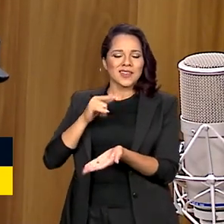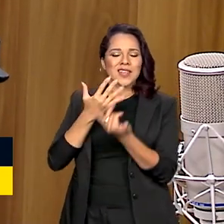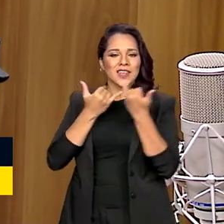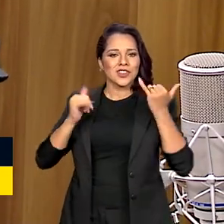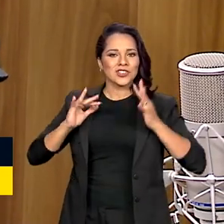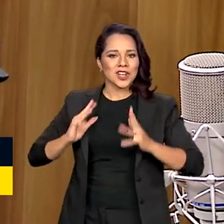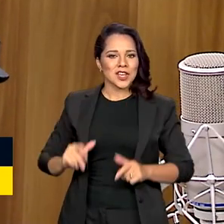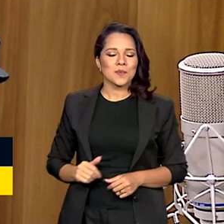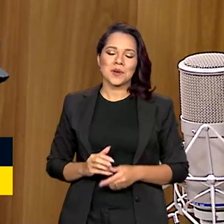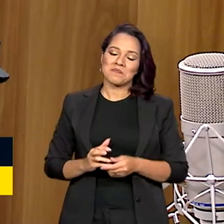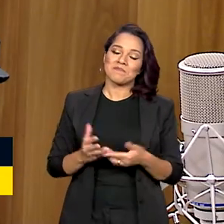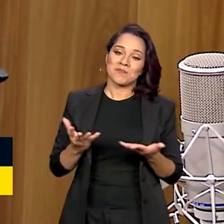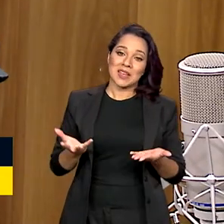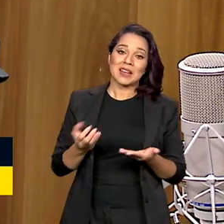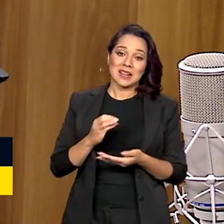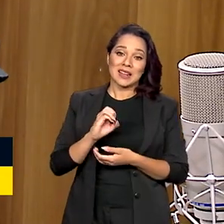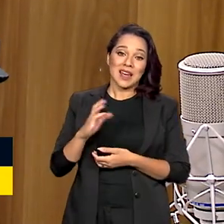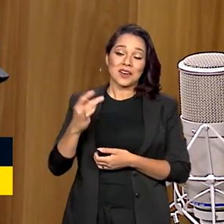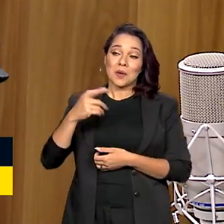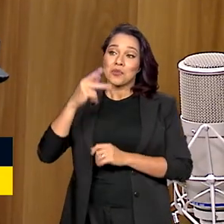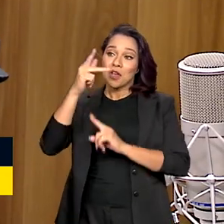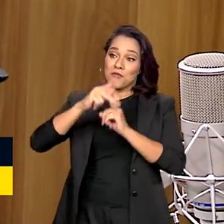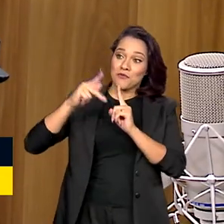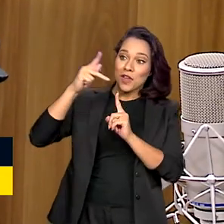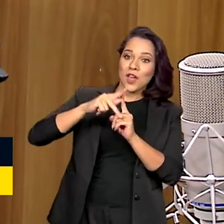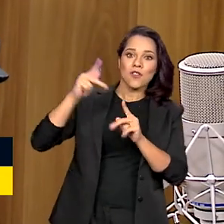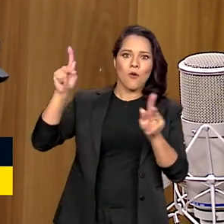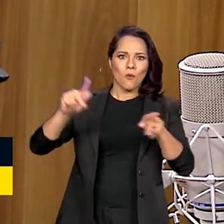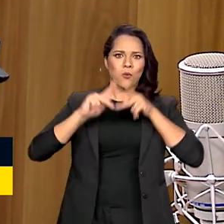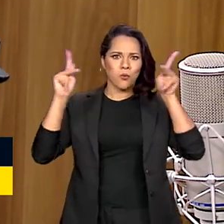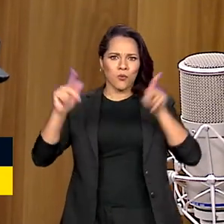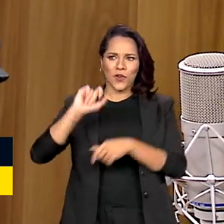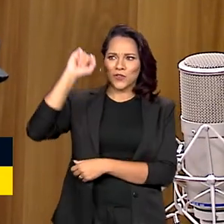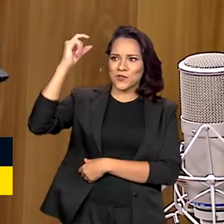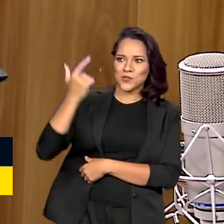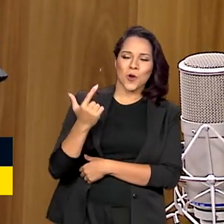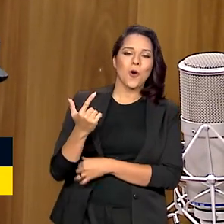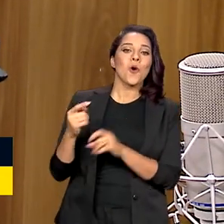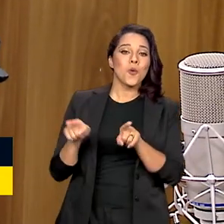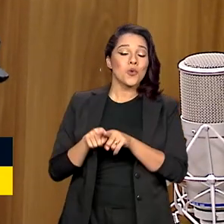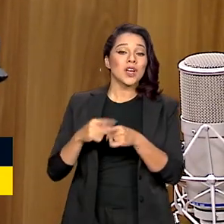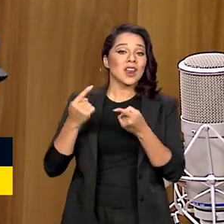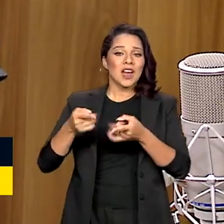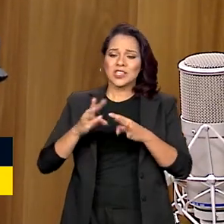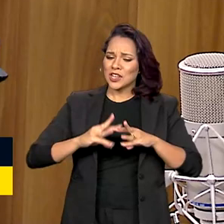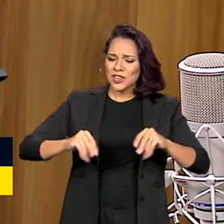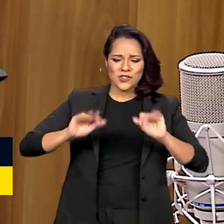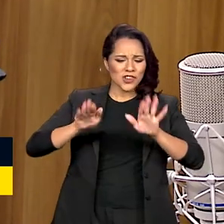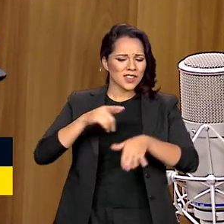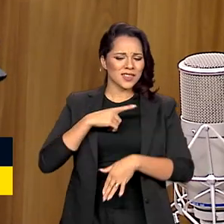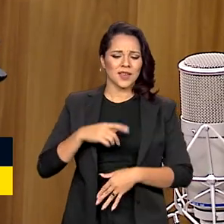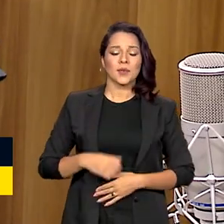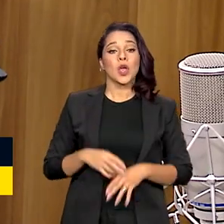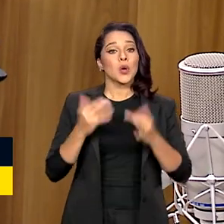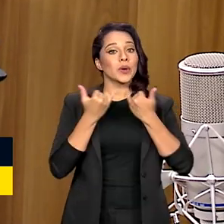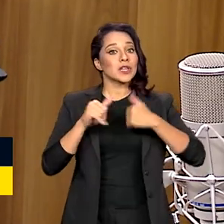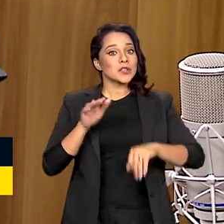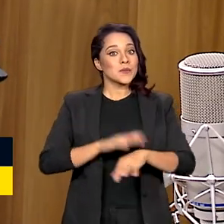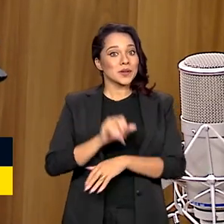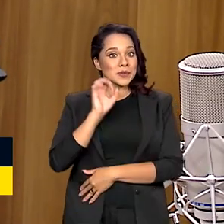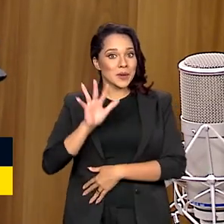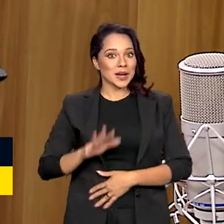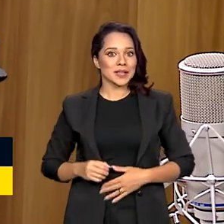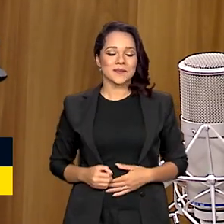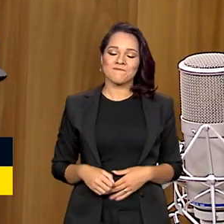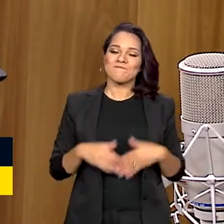energia limpa. Claro que por causa de vento e sol, lá você já tem em terra tudo isso disponível e uma energia mais barata.